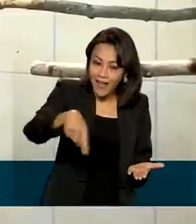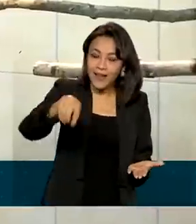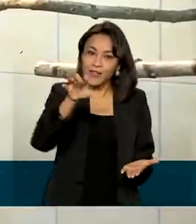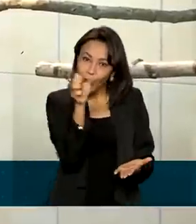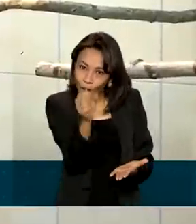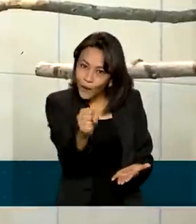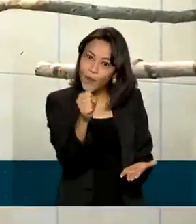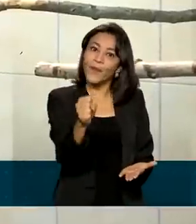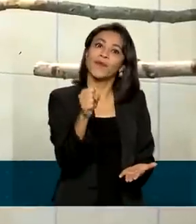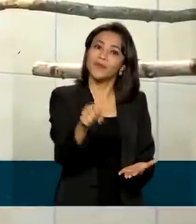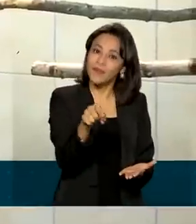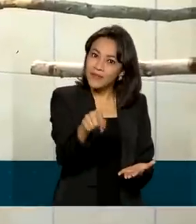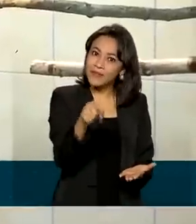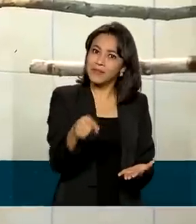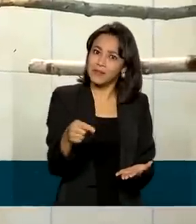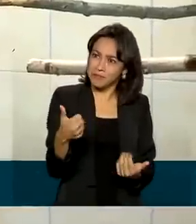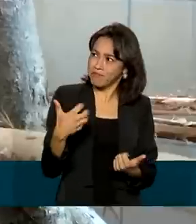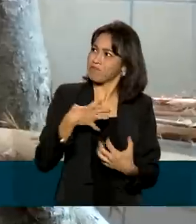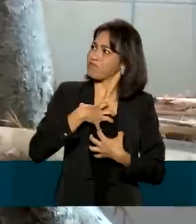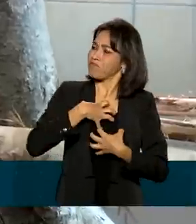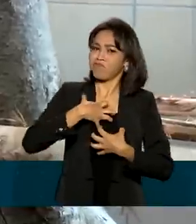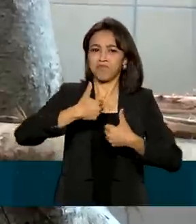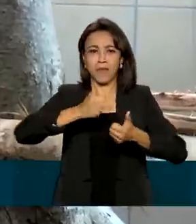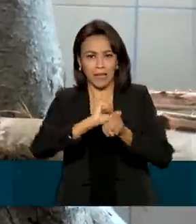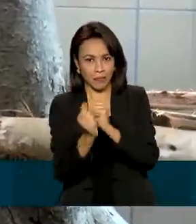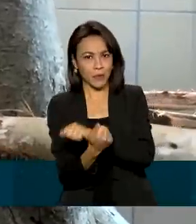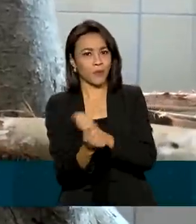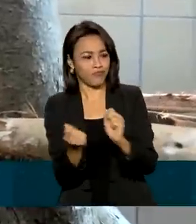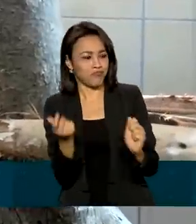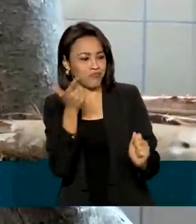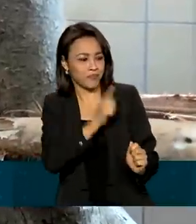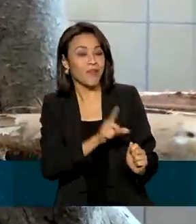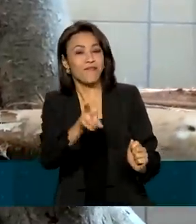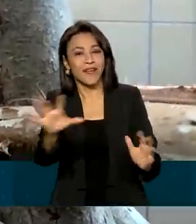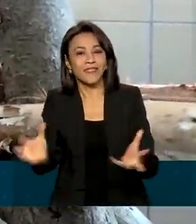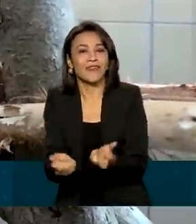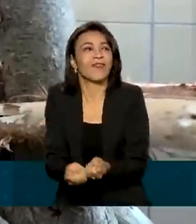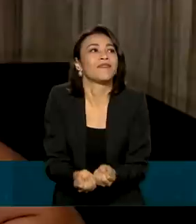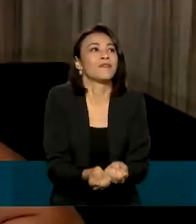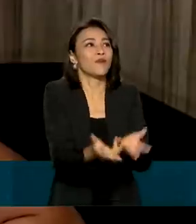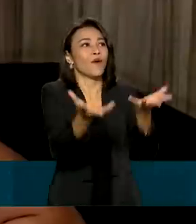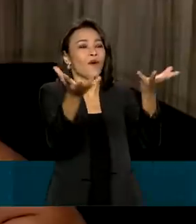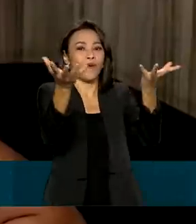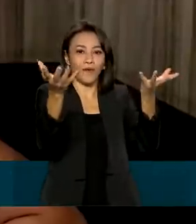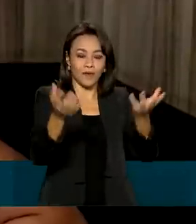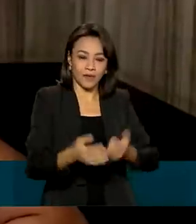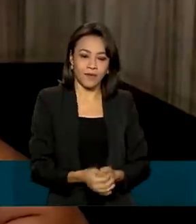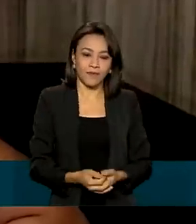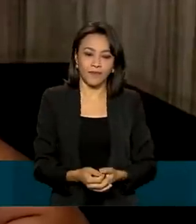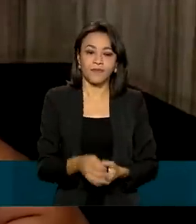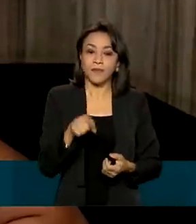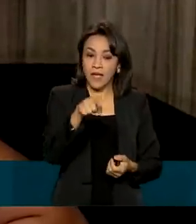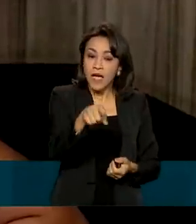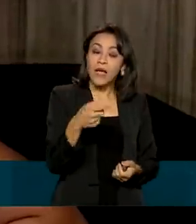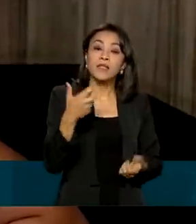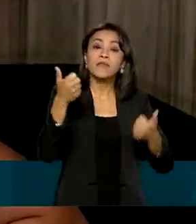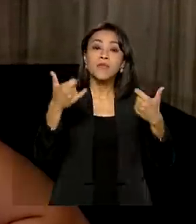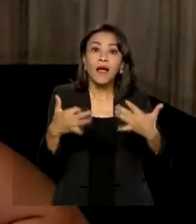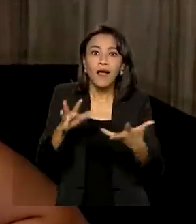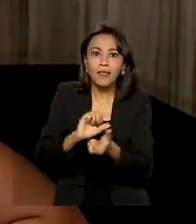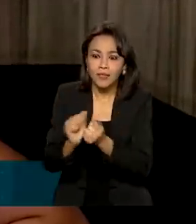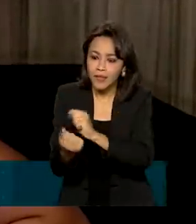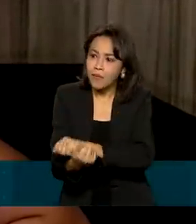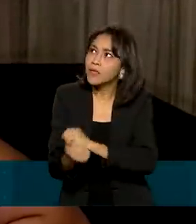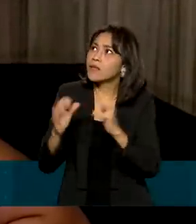que apresentaram uma maior adaptação à natureza vão ser soltas. A adaptação delas ao ambiente foi